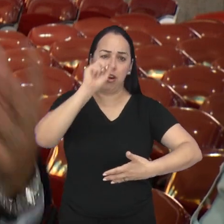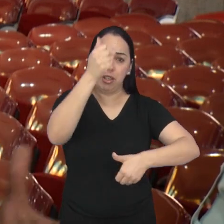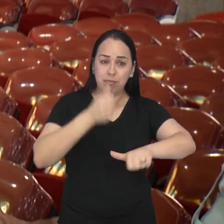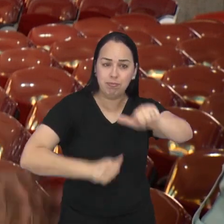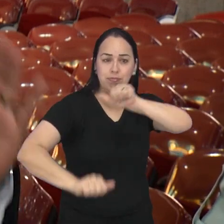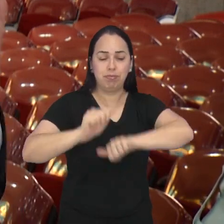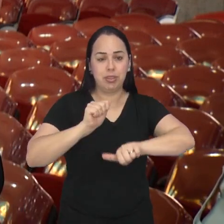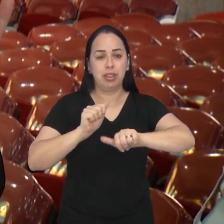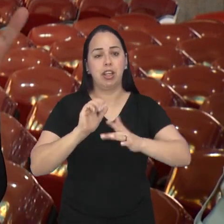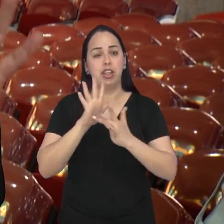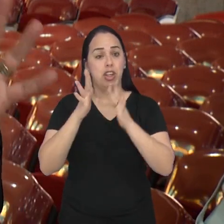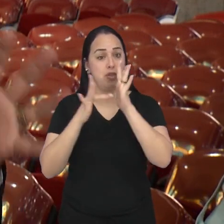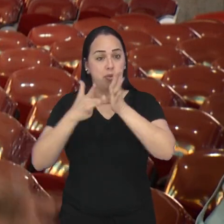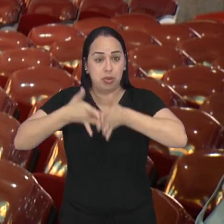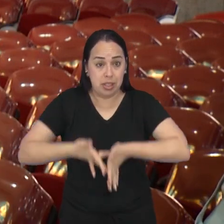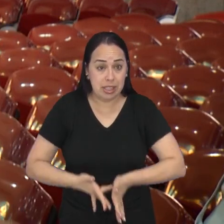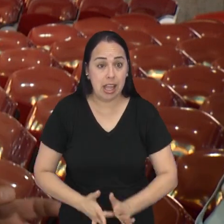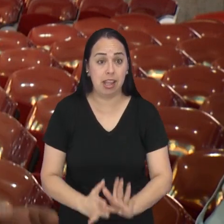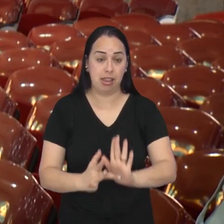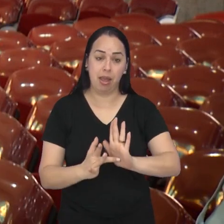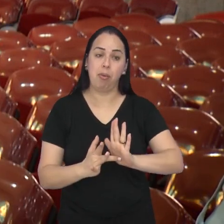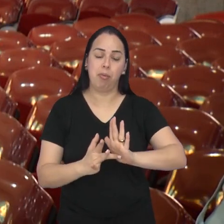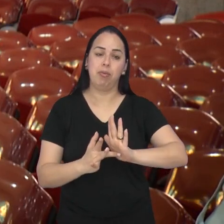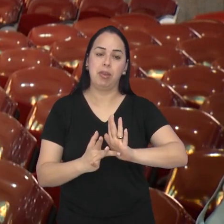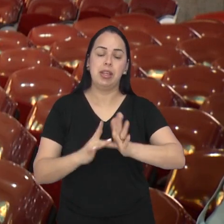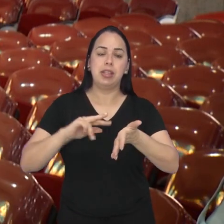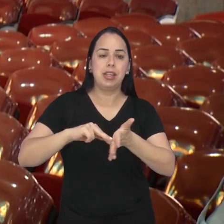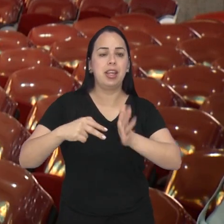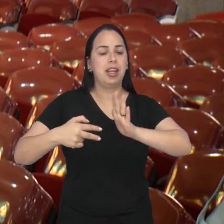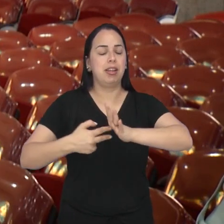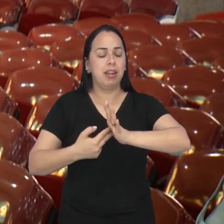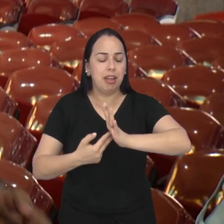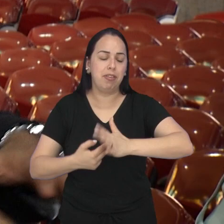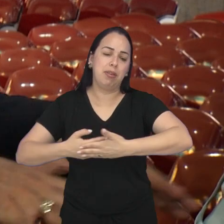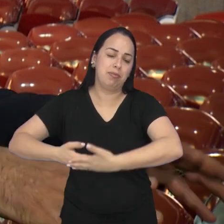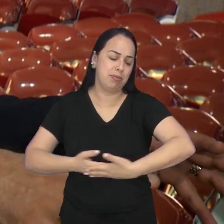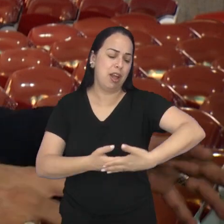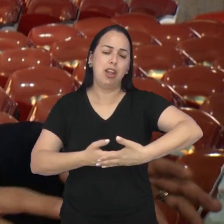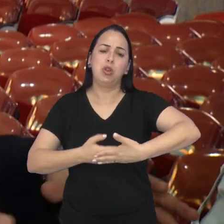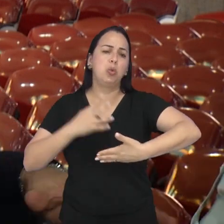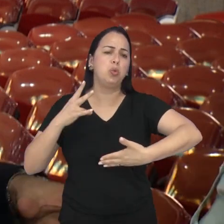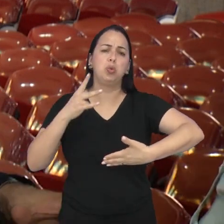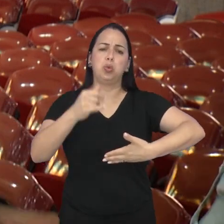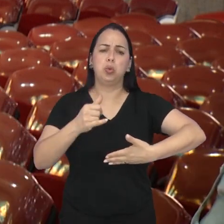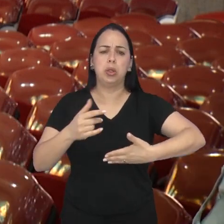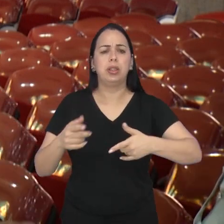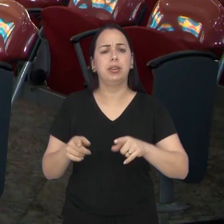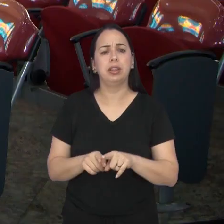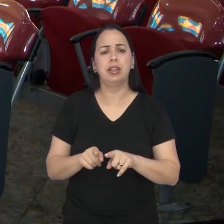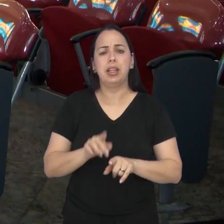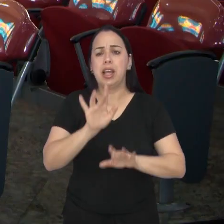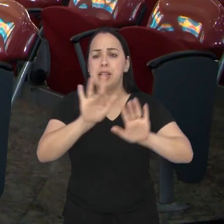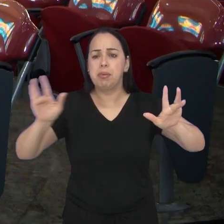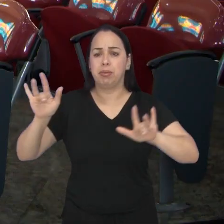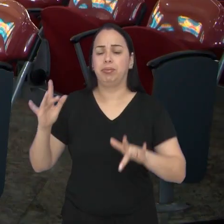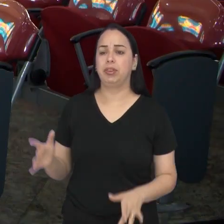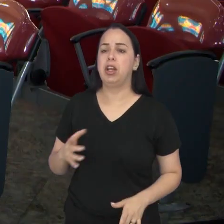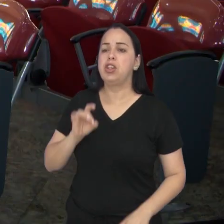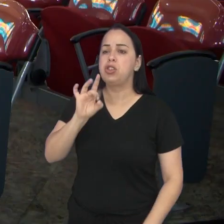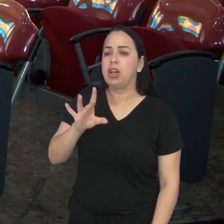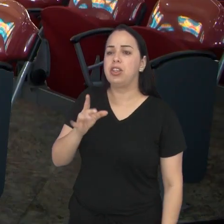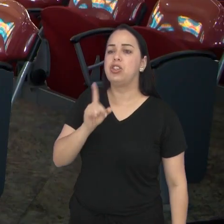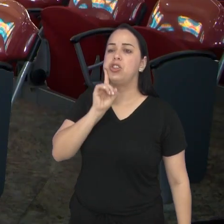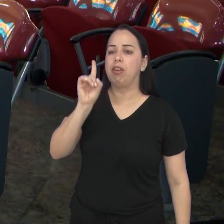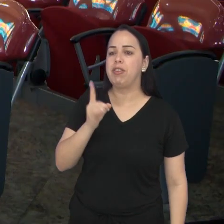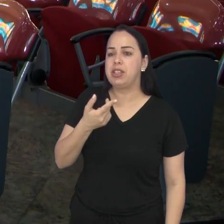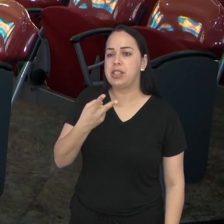se renovam, enfim. O nascimento de Jesus toca o coração de todos. E não fica preso só no dia